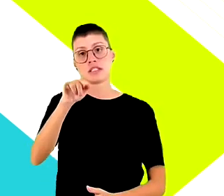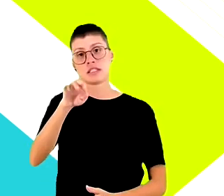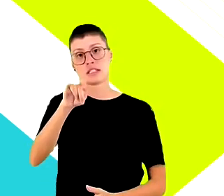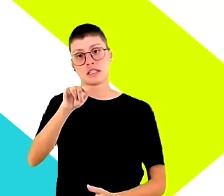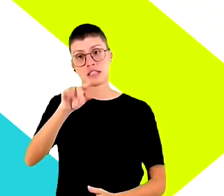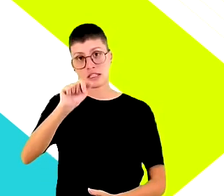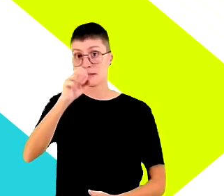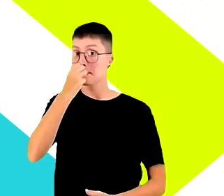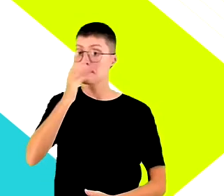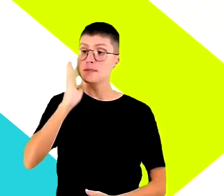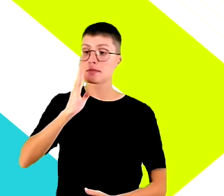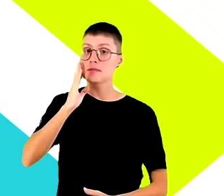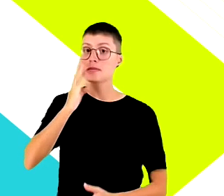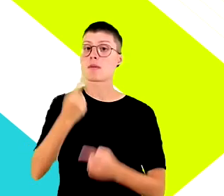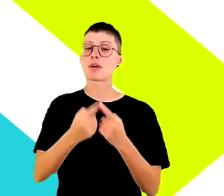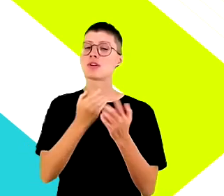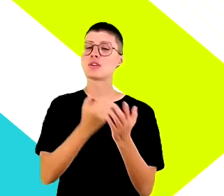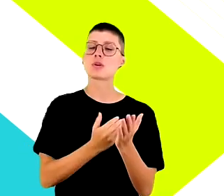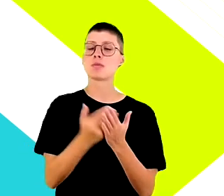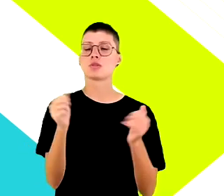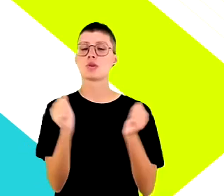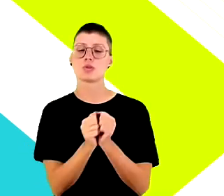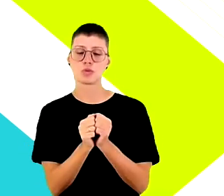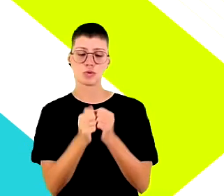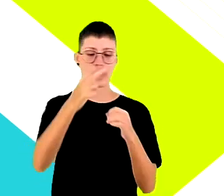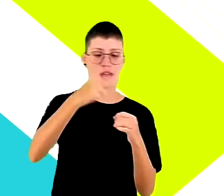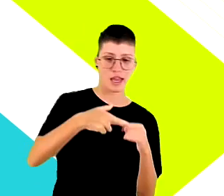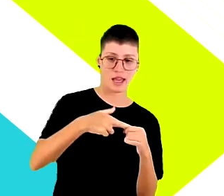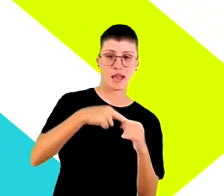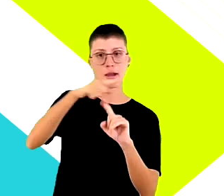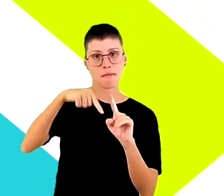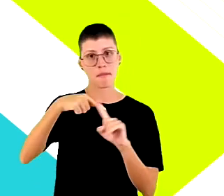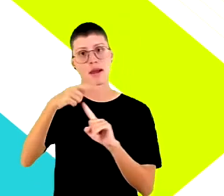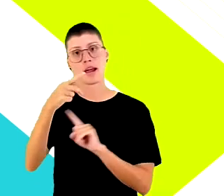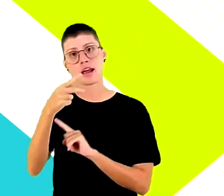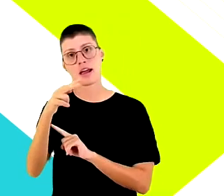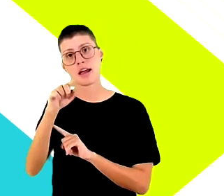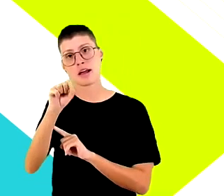gente começou com o Pulse e com a Raiz, e hoje em dia a gente atende todas as empresas,